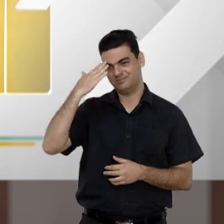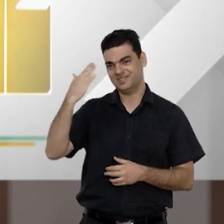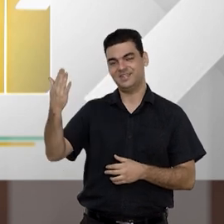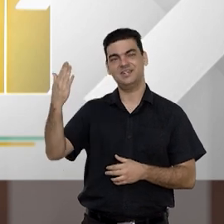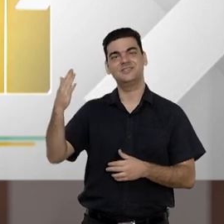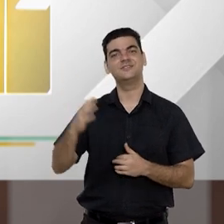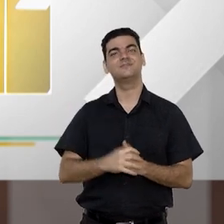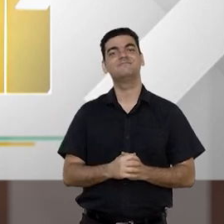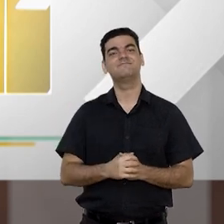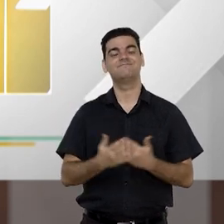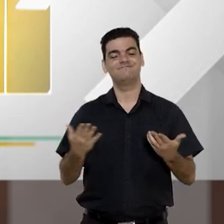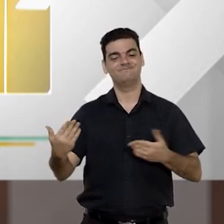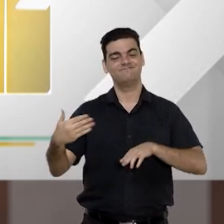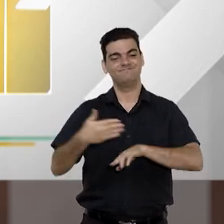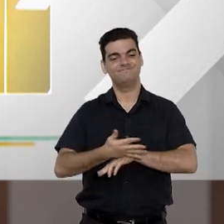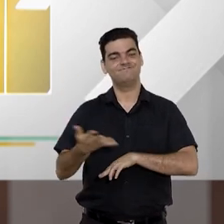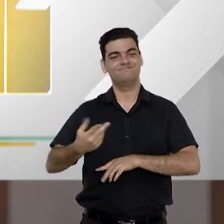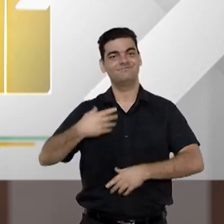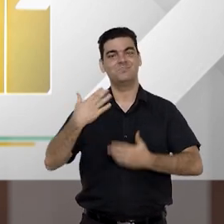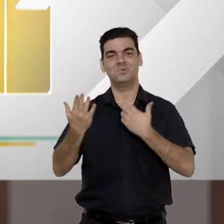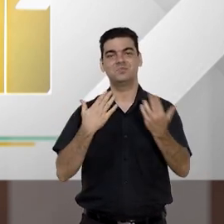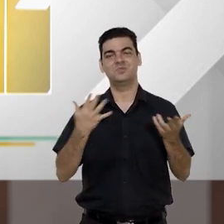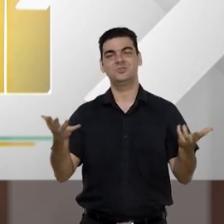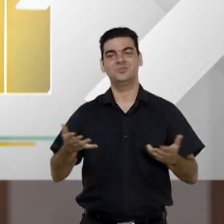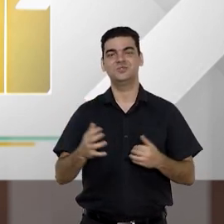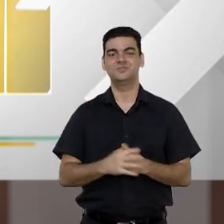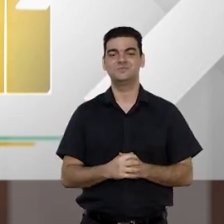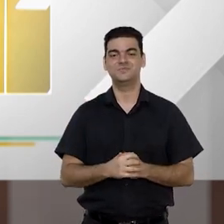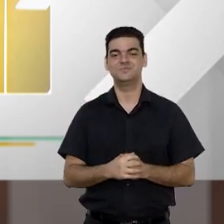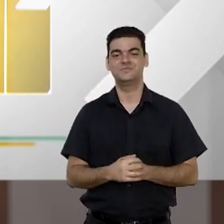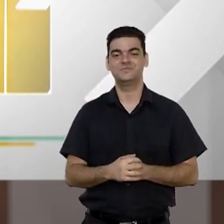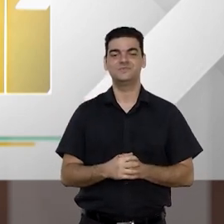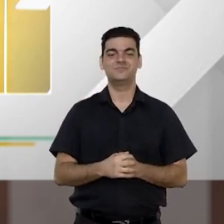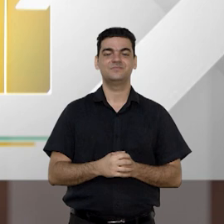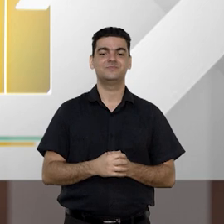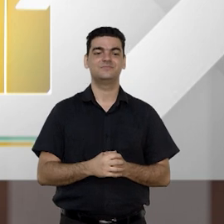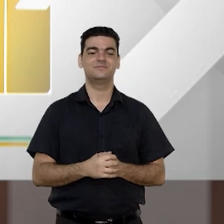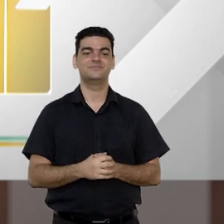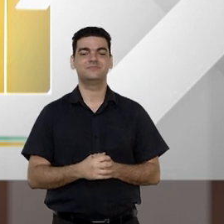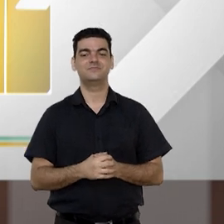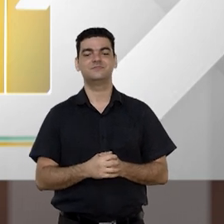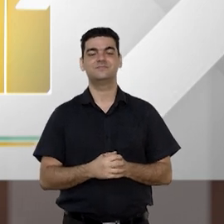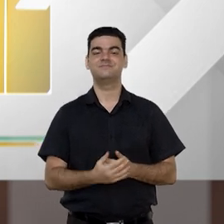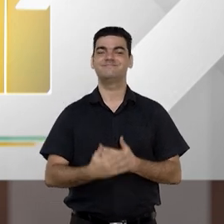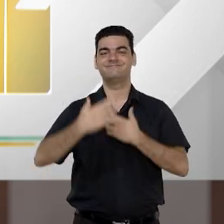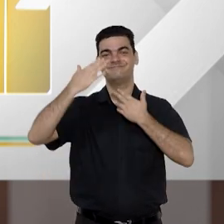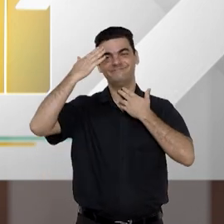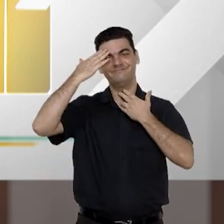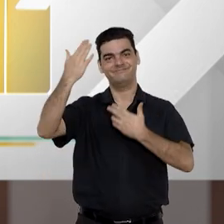Madeira. Doutora Daniela, muito obrigado por participar do nosso bate-papo de hoje.